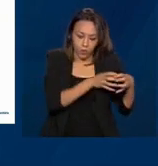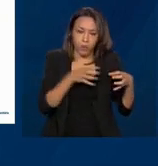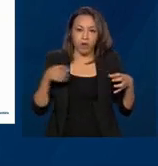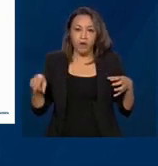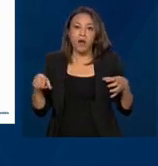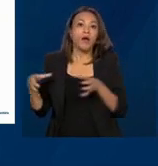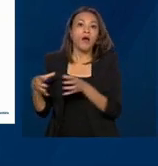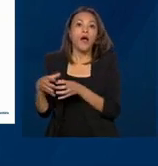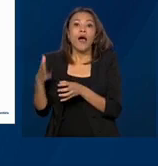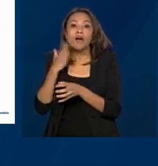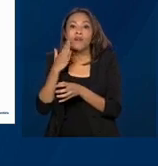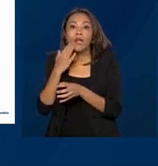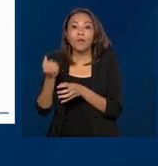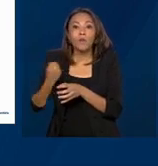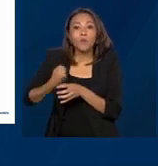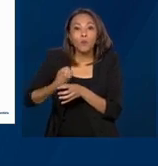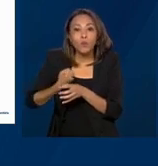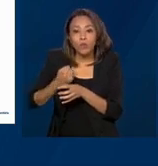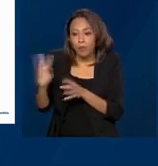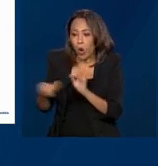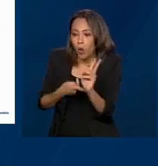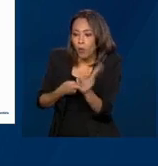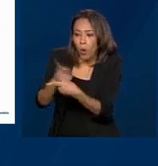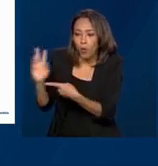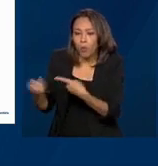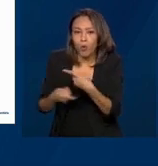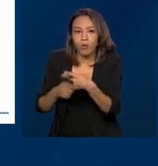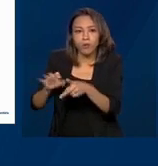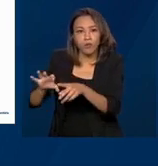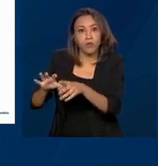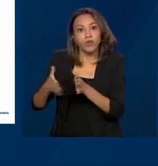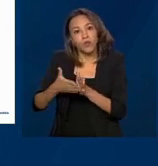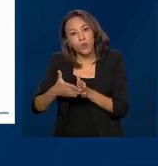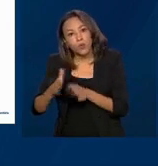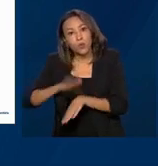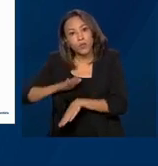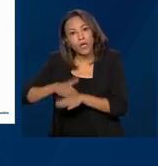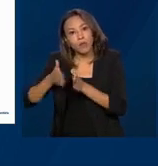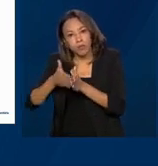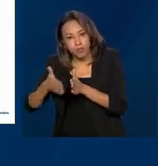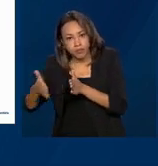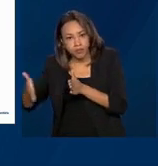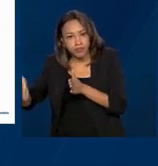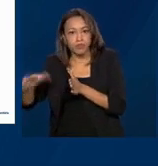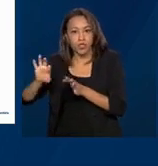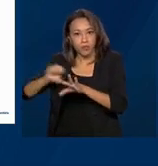número de casos. Quantos casos ocorrem ao longo do tempo, e isso é mensurado.